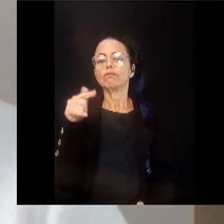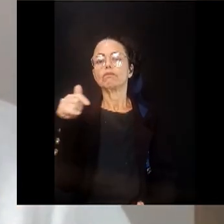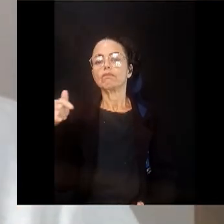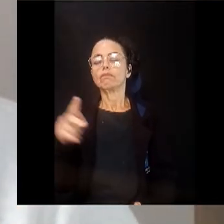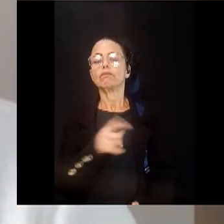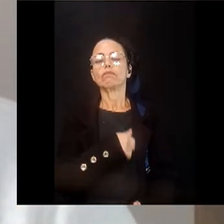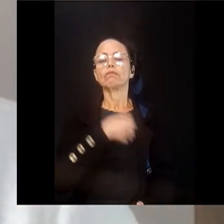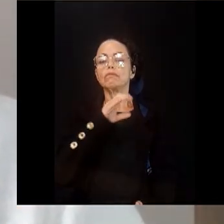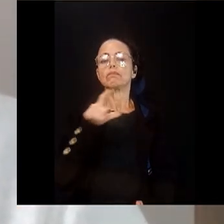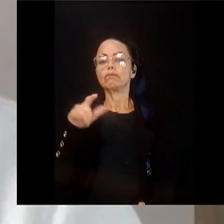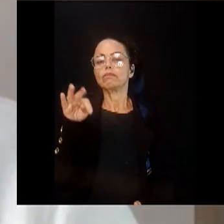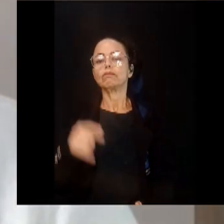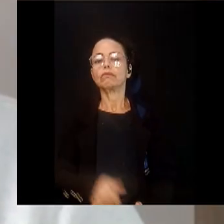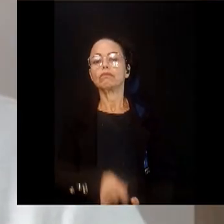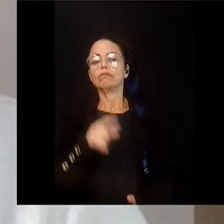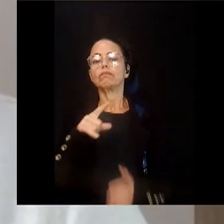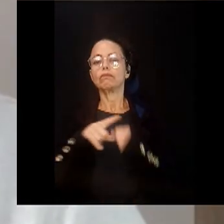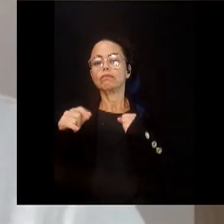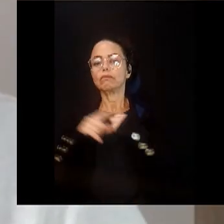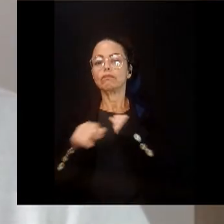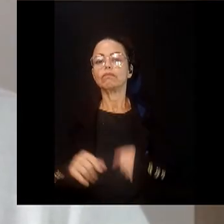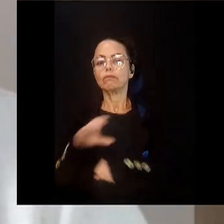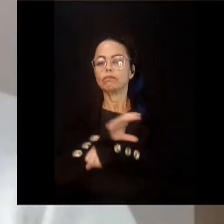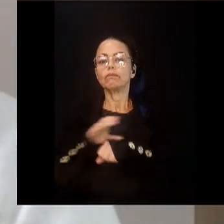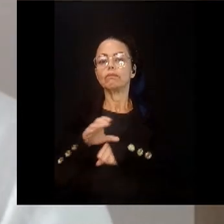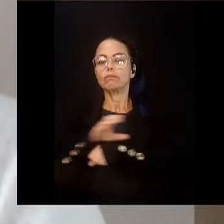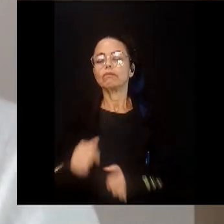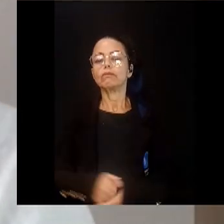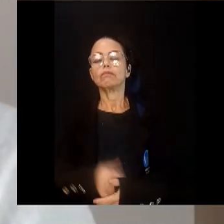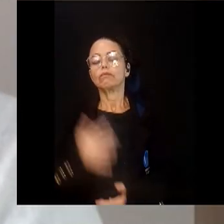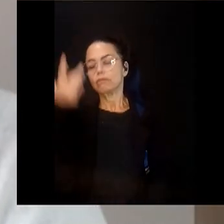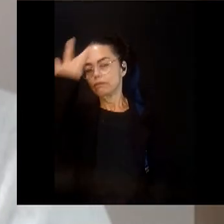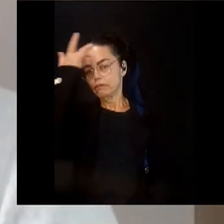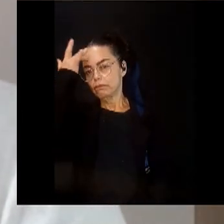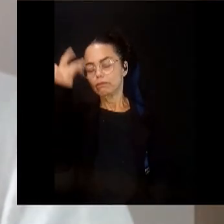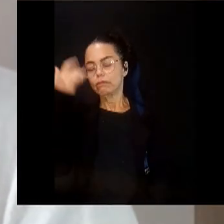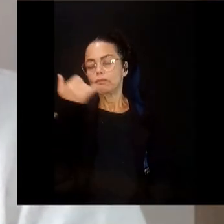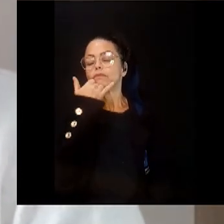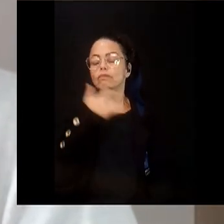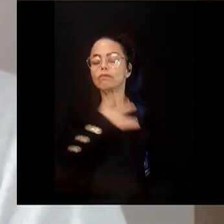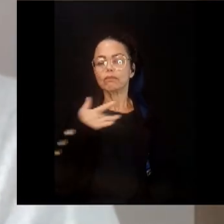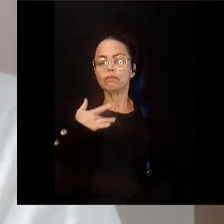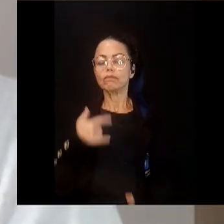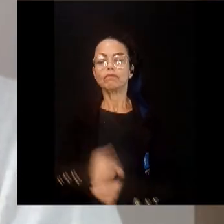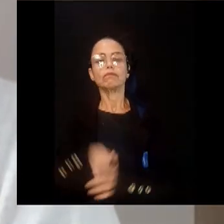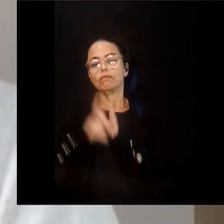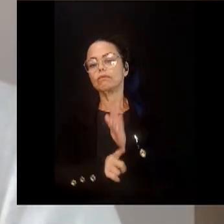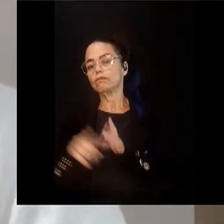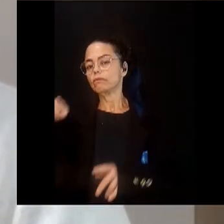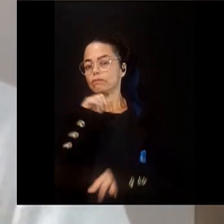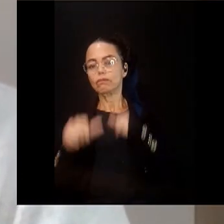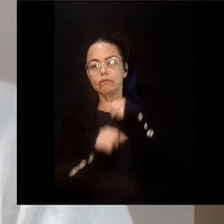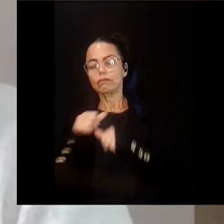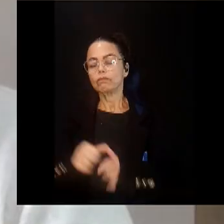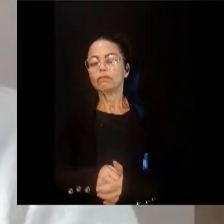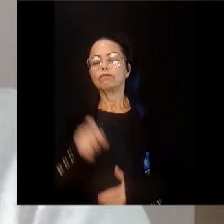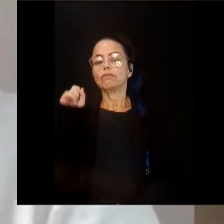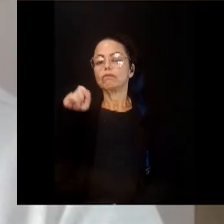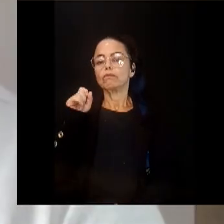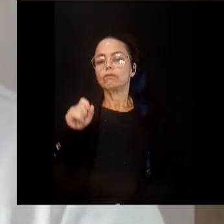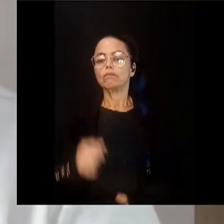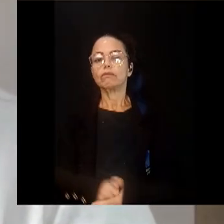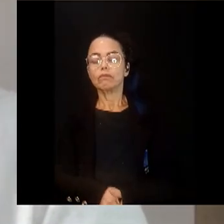artigo 5º da Constituição, quando fala sobre saúde. Então, do ponto de vista do direito, não mudou. Agora, o que, do ponto de vista, a gente